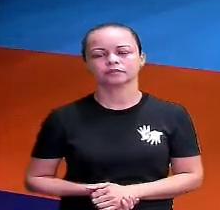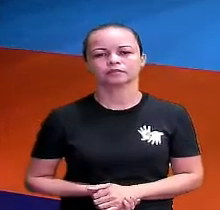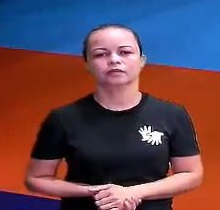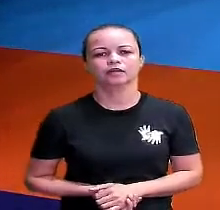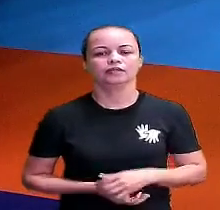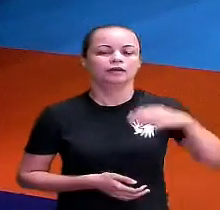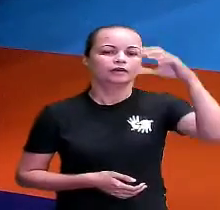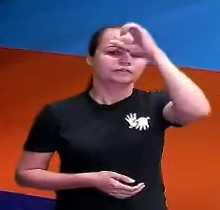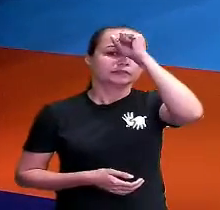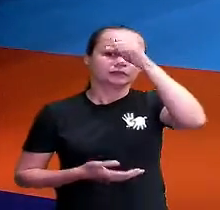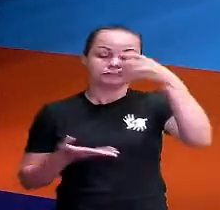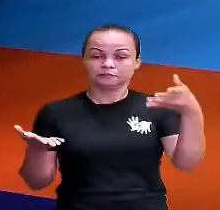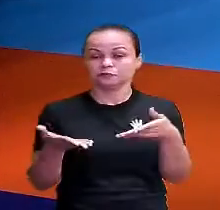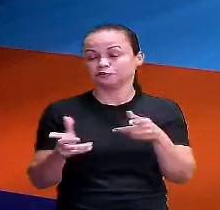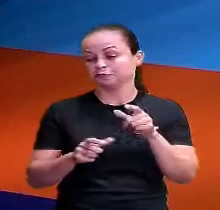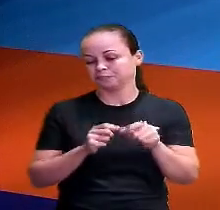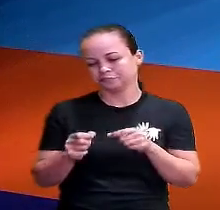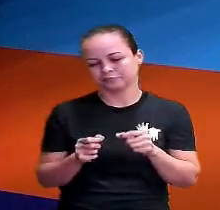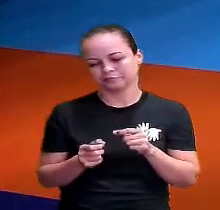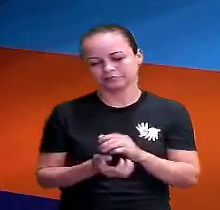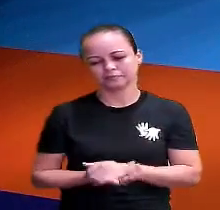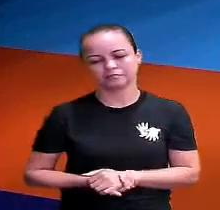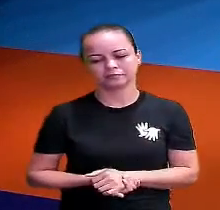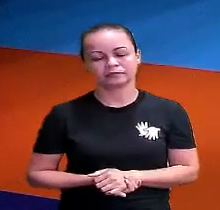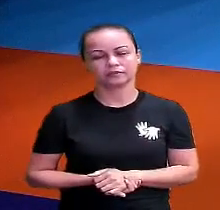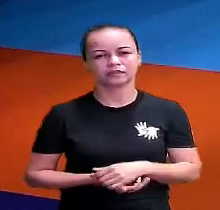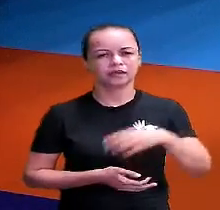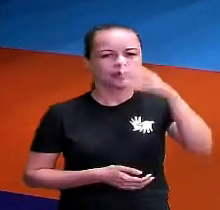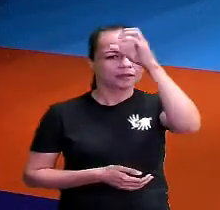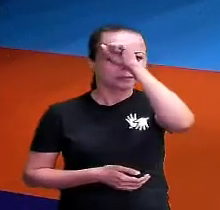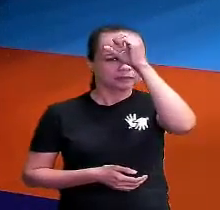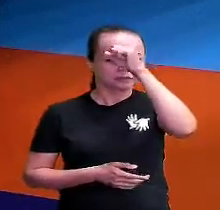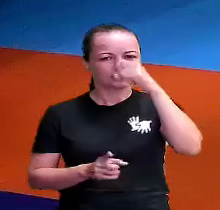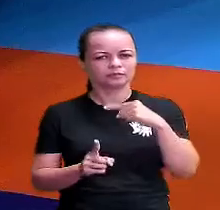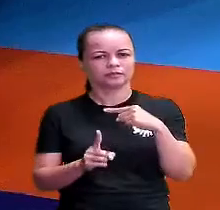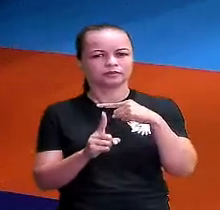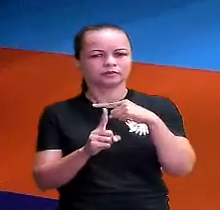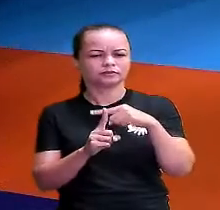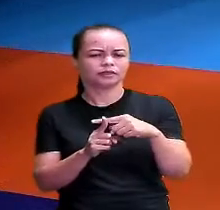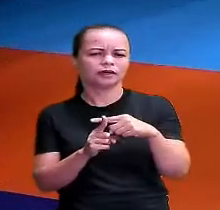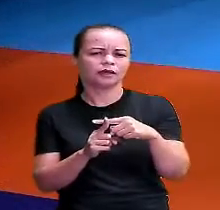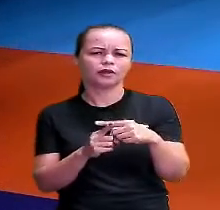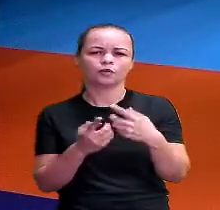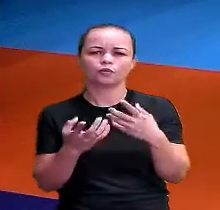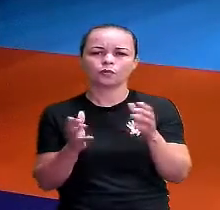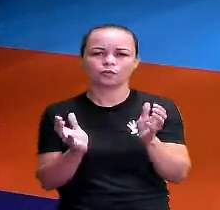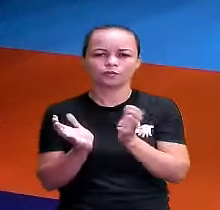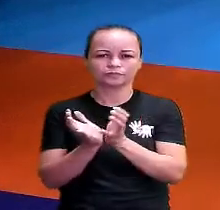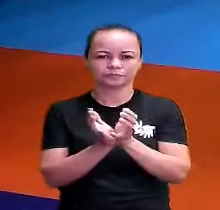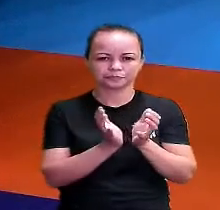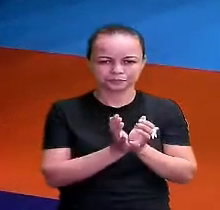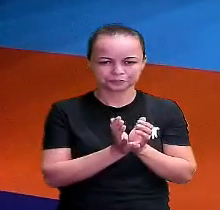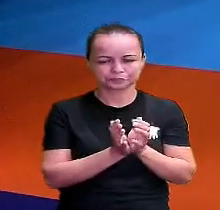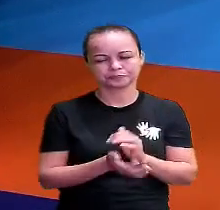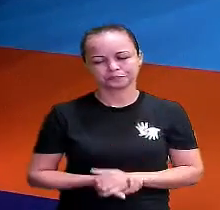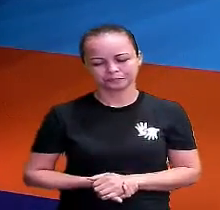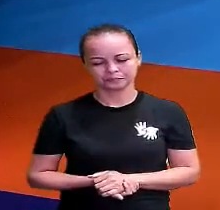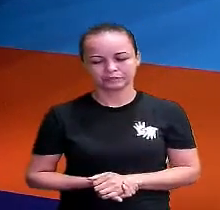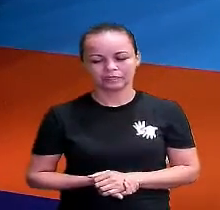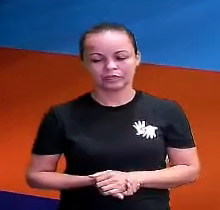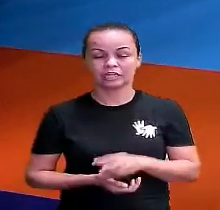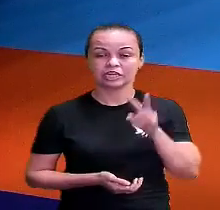nós aprendemos hoje, né? Hoje nós aprendemos as adições, né, com reagrupamento. E aí vimos